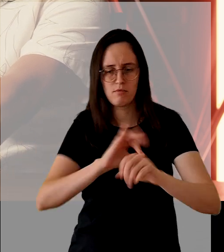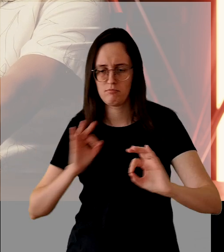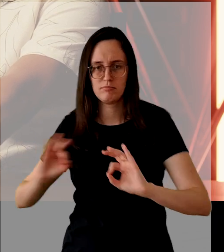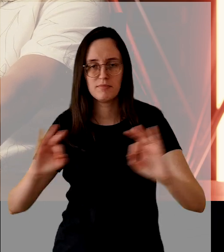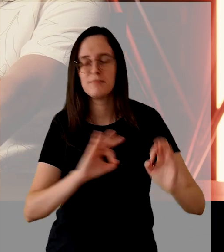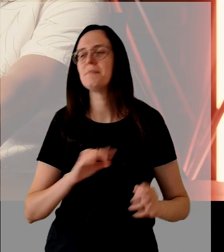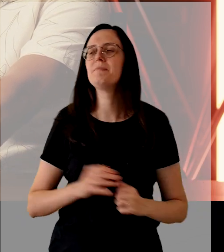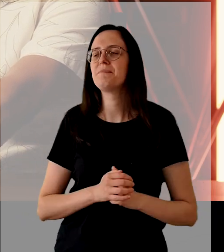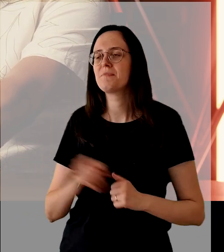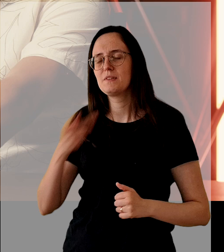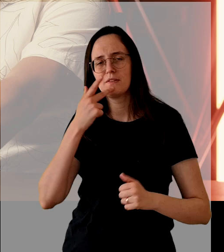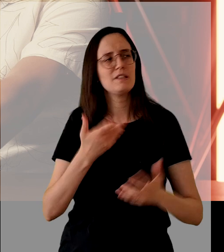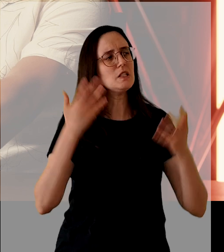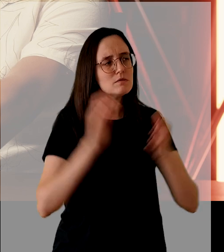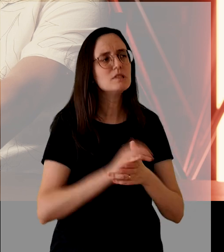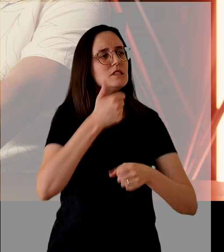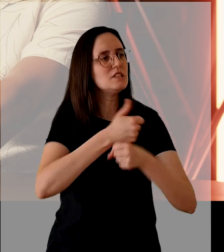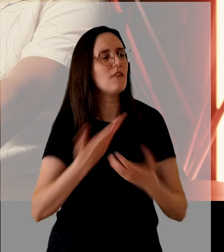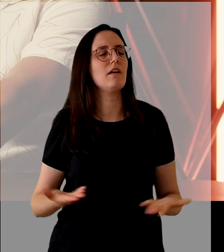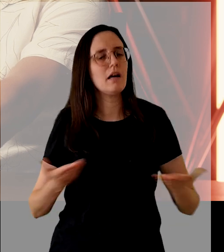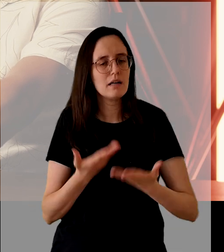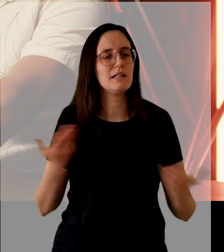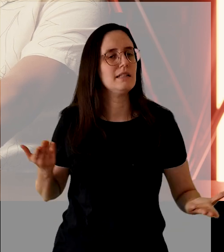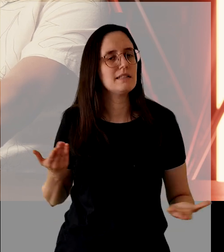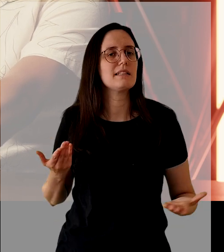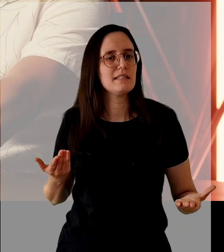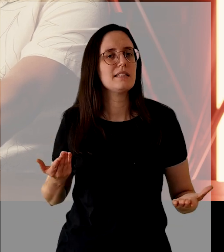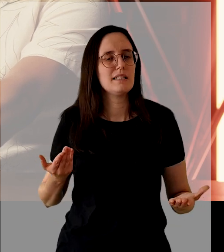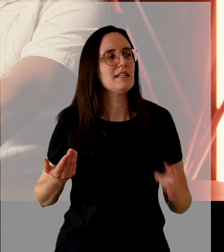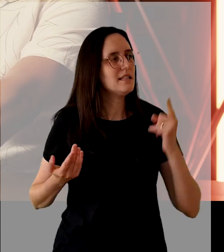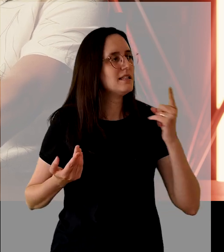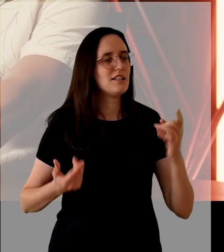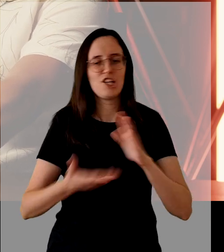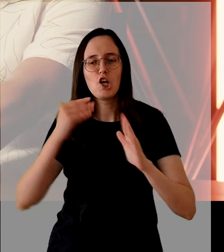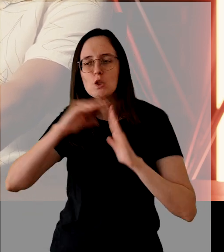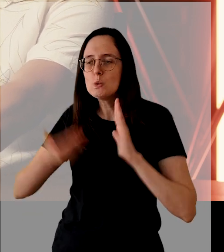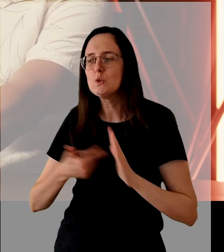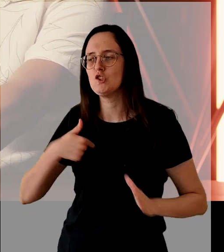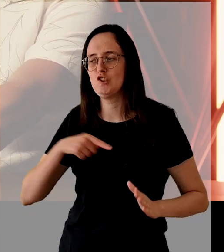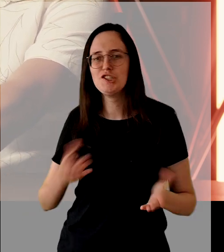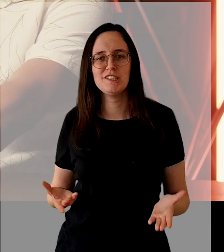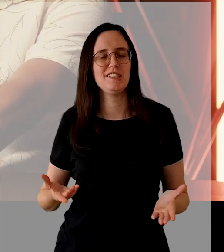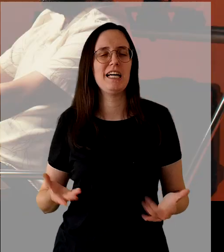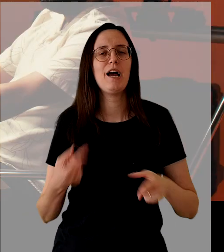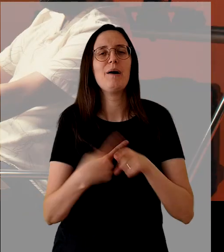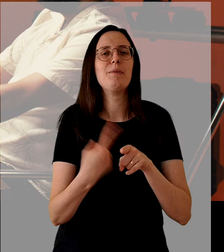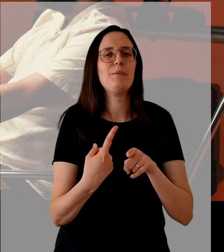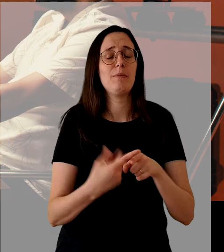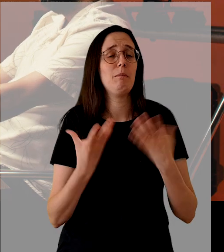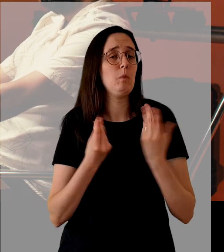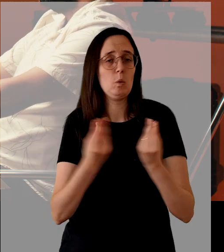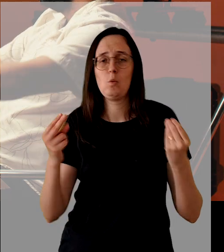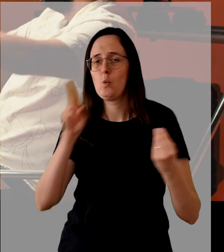ela falou, porra, chefe, você dessa vez tirou tudo que eu tinha na manga, assim, né? Porque tinha